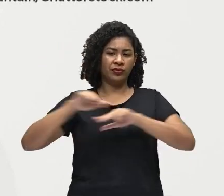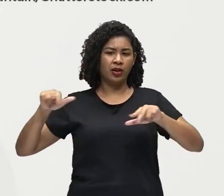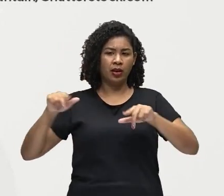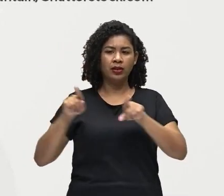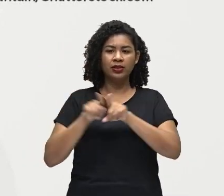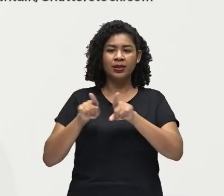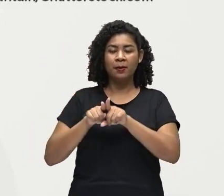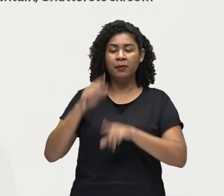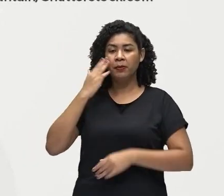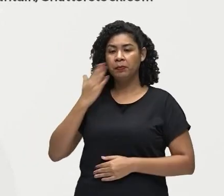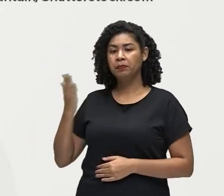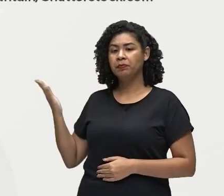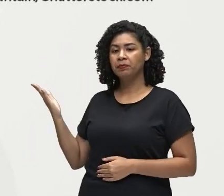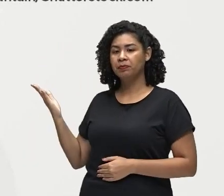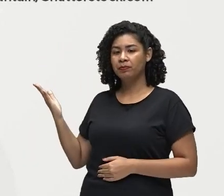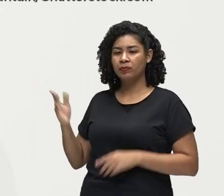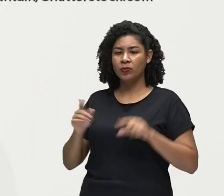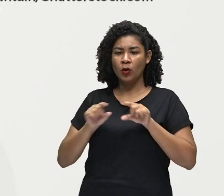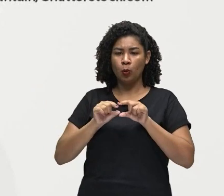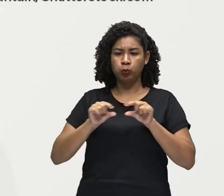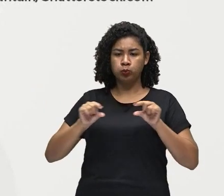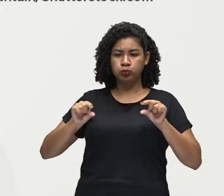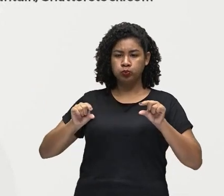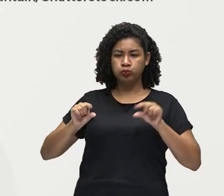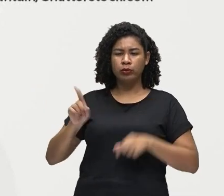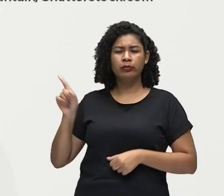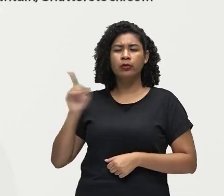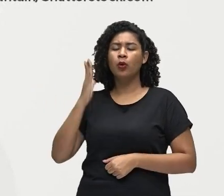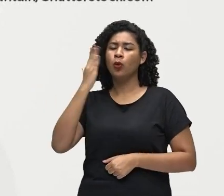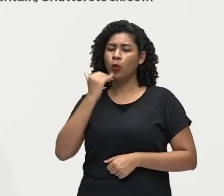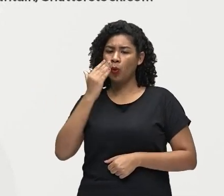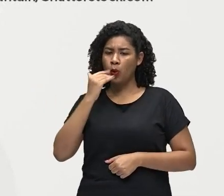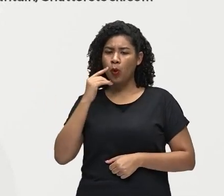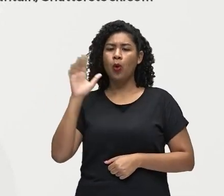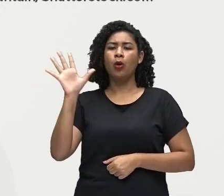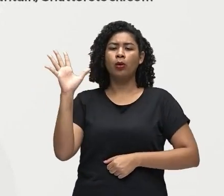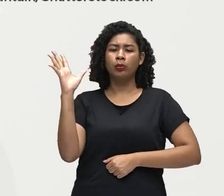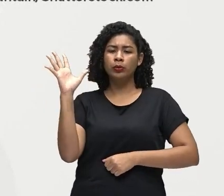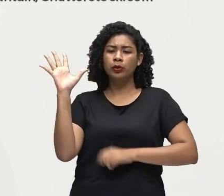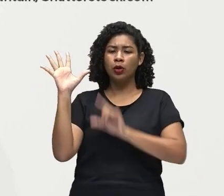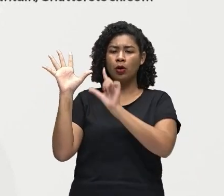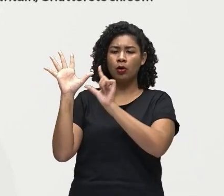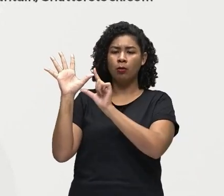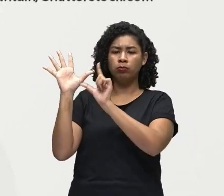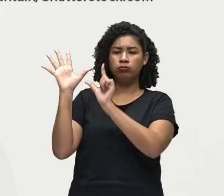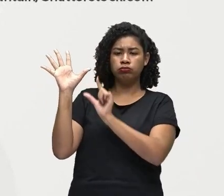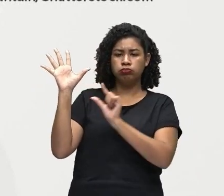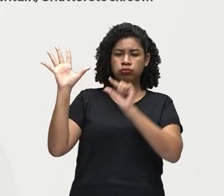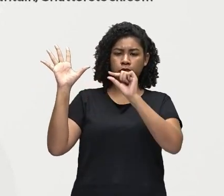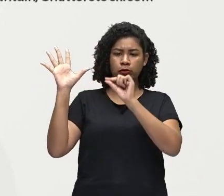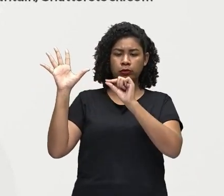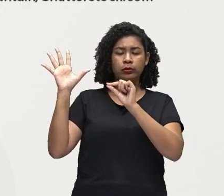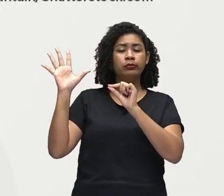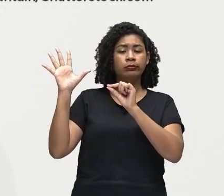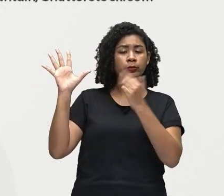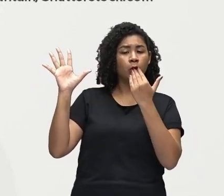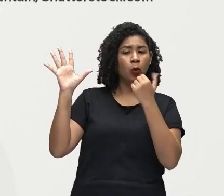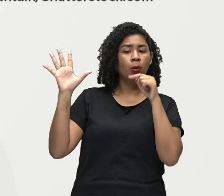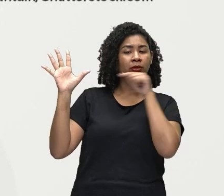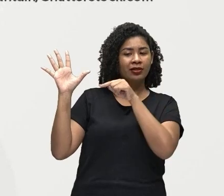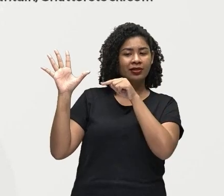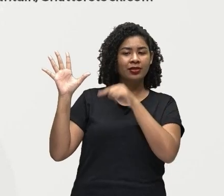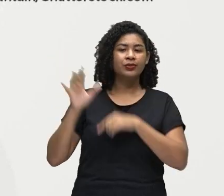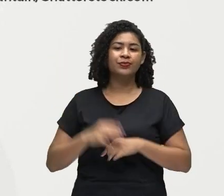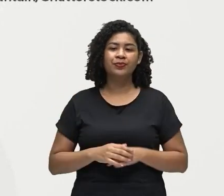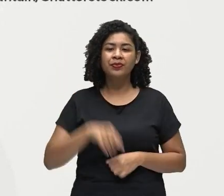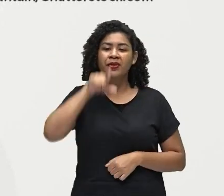a folha das árvores. E esses seres, eles vão servir de alimento para outros. Olha só, a gente tem aqui um passarinho, né? Um